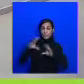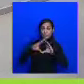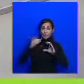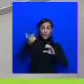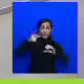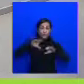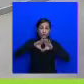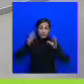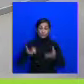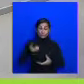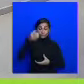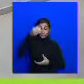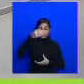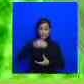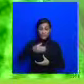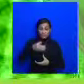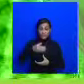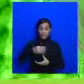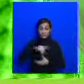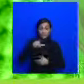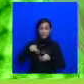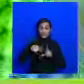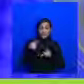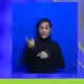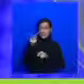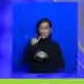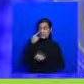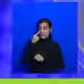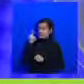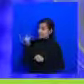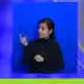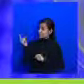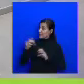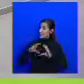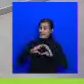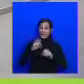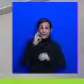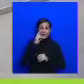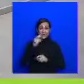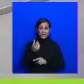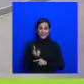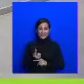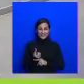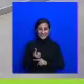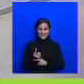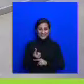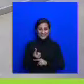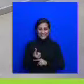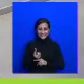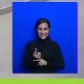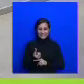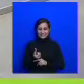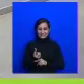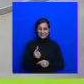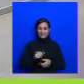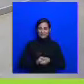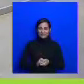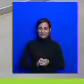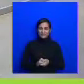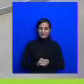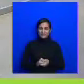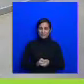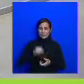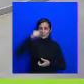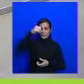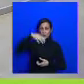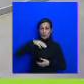globo para o sorteio da coluna seguinte. Bola rosa, número 6, com o ponto diferenciador abaixo do número,